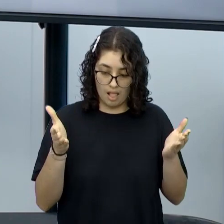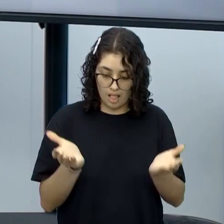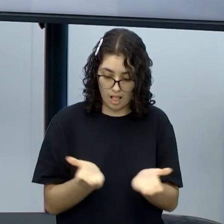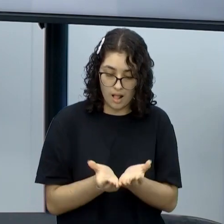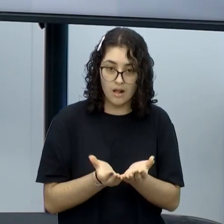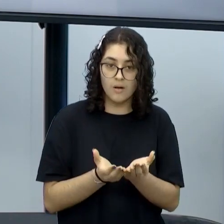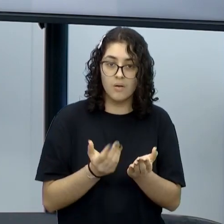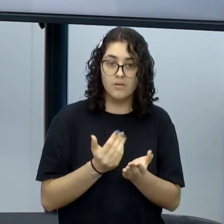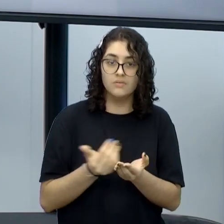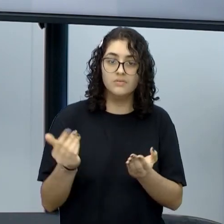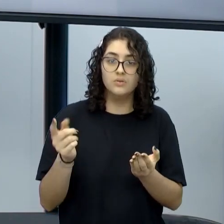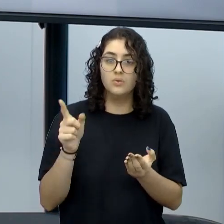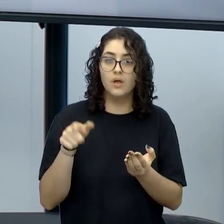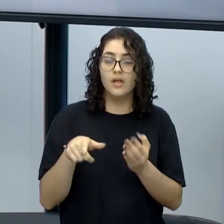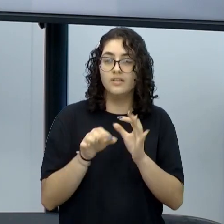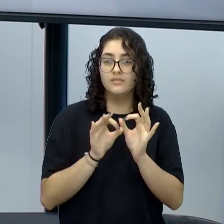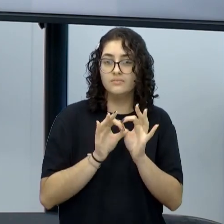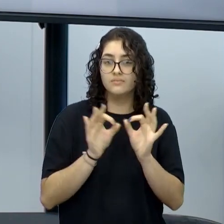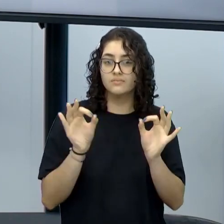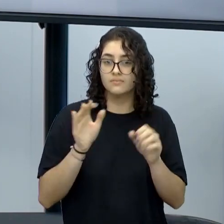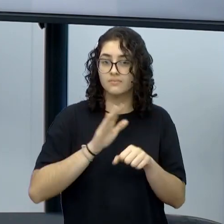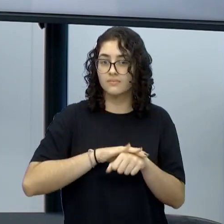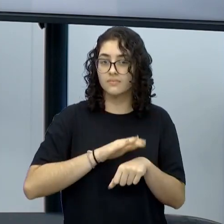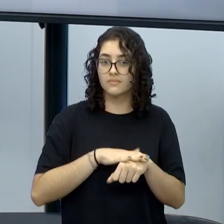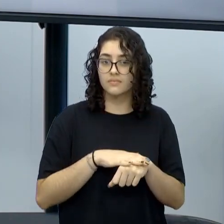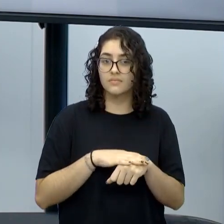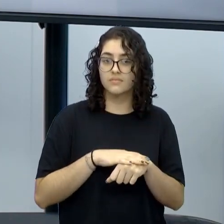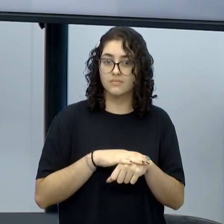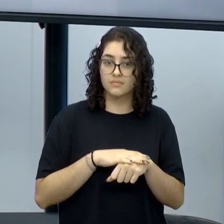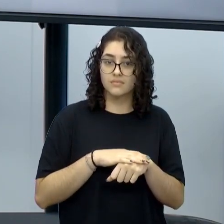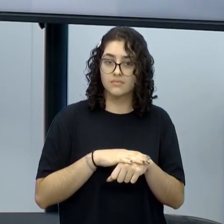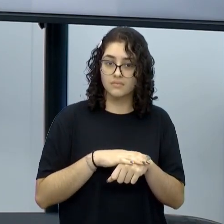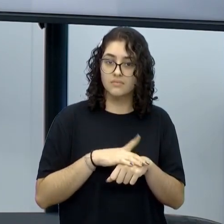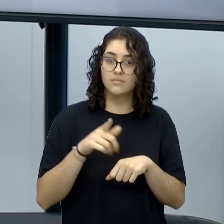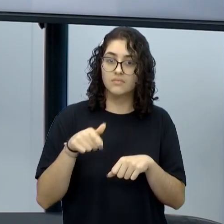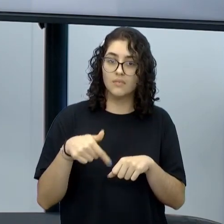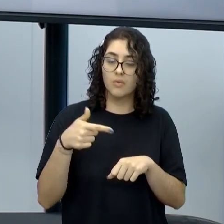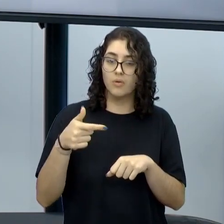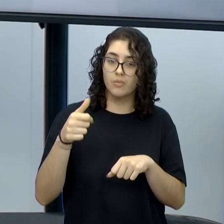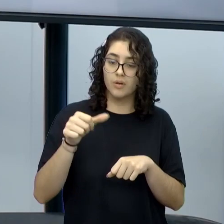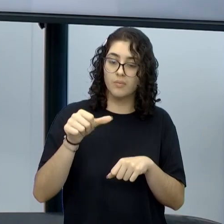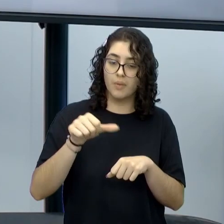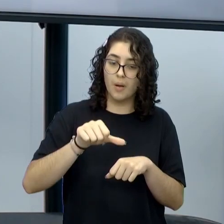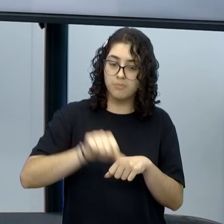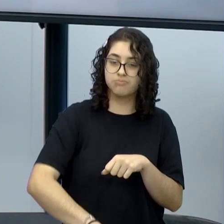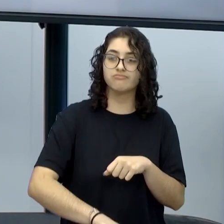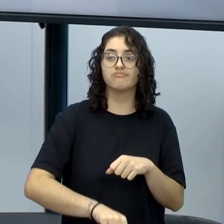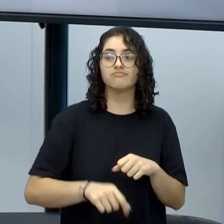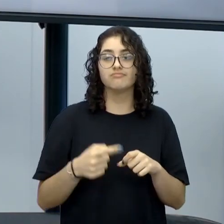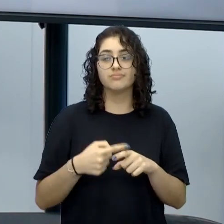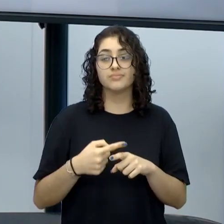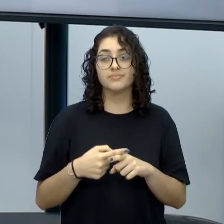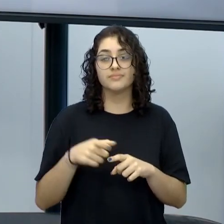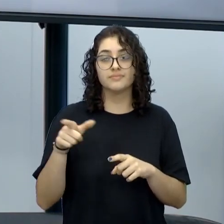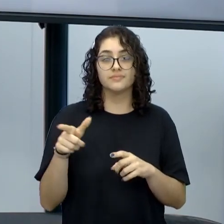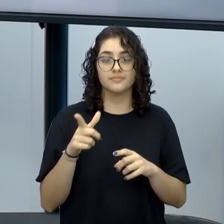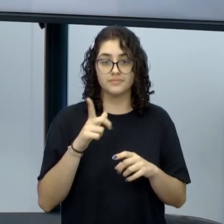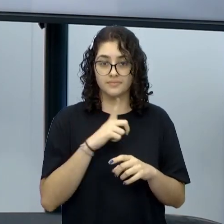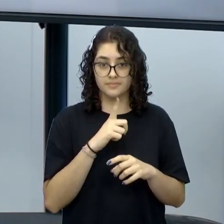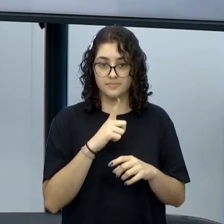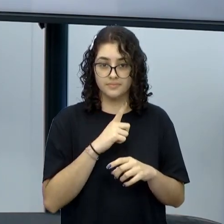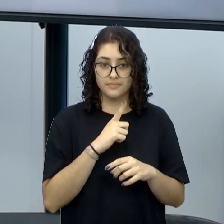não é tão simples assim para você resolver. E, obviamente, elas vão se agravando. Porque essa terra, essas paredes, elas